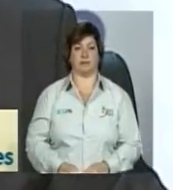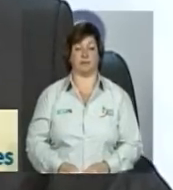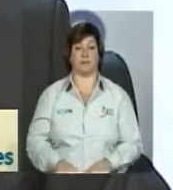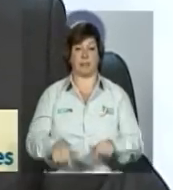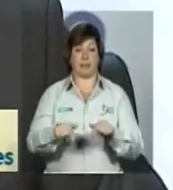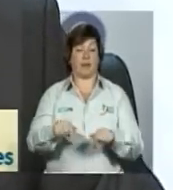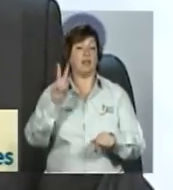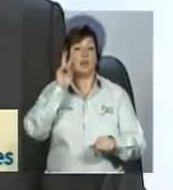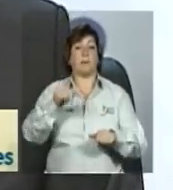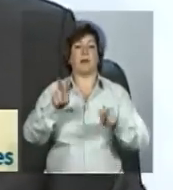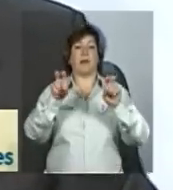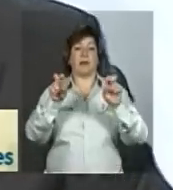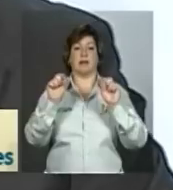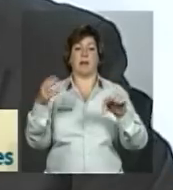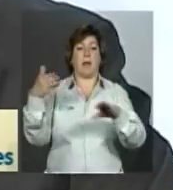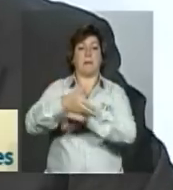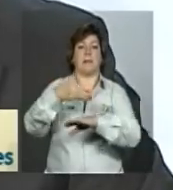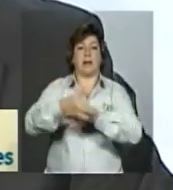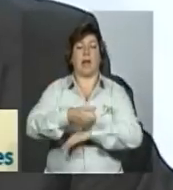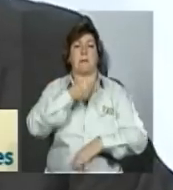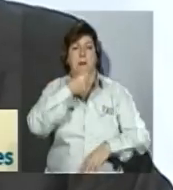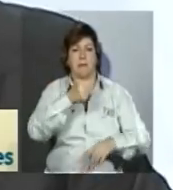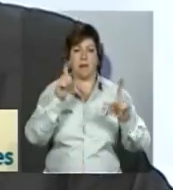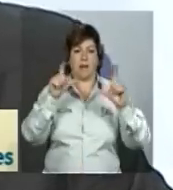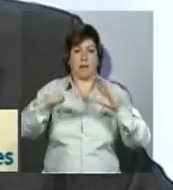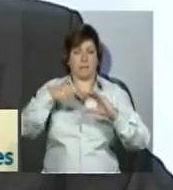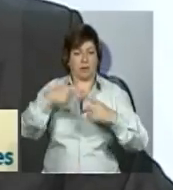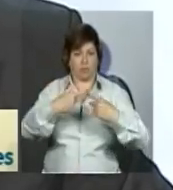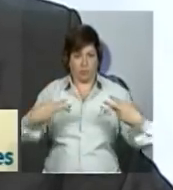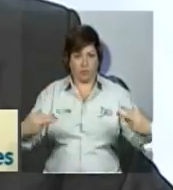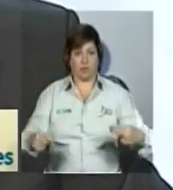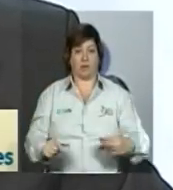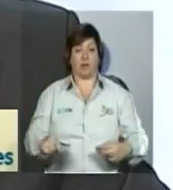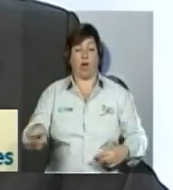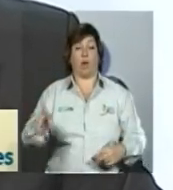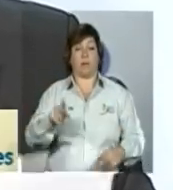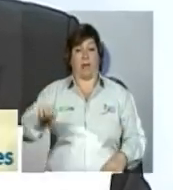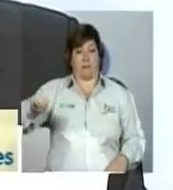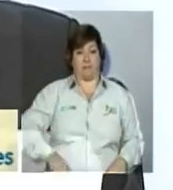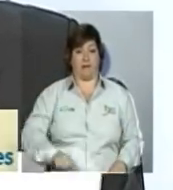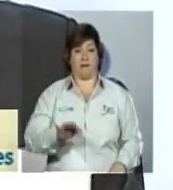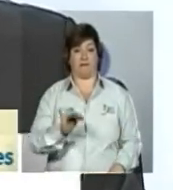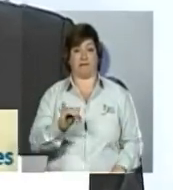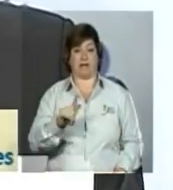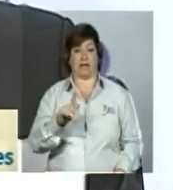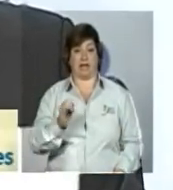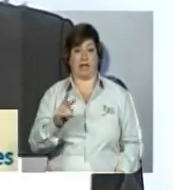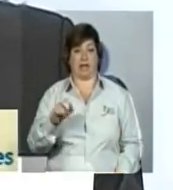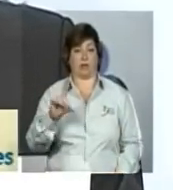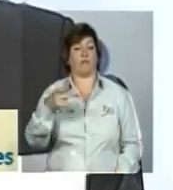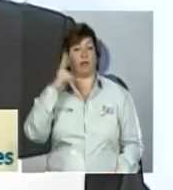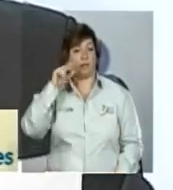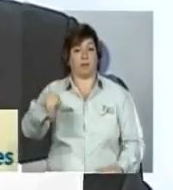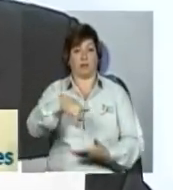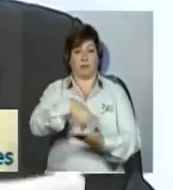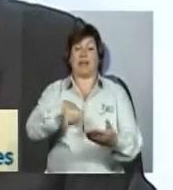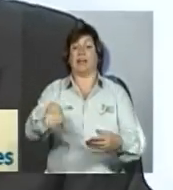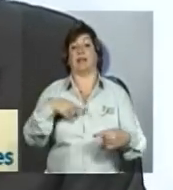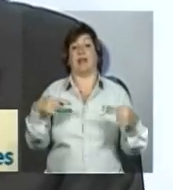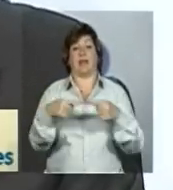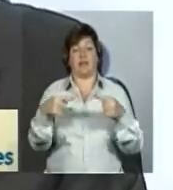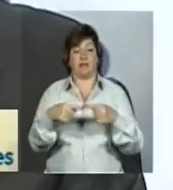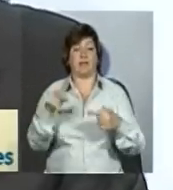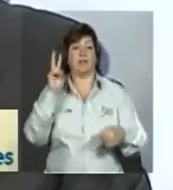A questão da participação da imprensa, mais uma vez, é como dizia o embaixador Figueiredo em relação à documentação, isso aí tem a ver com